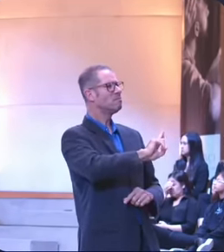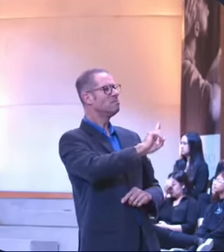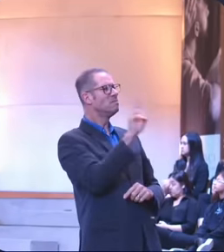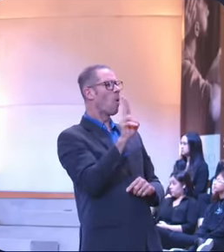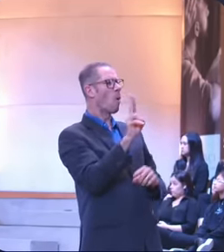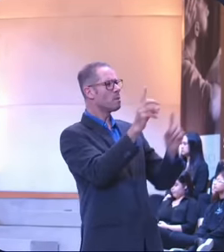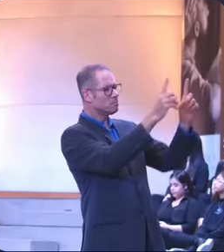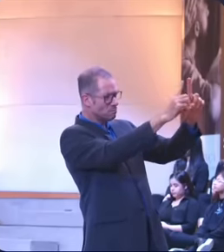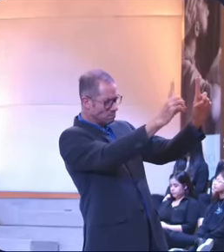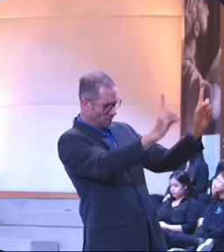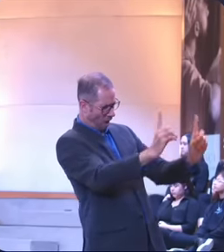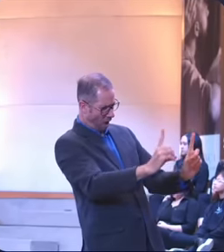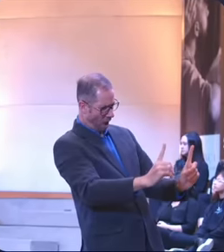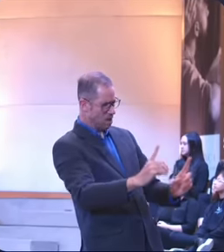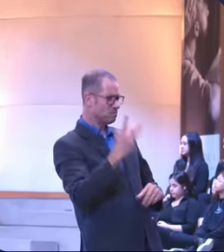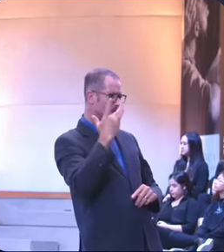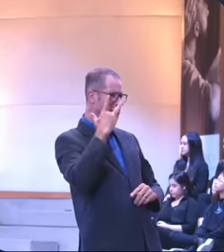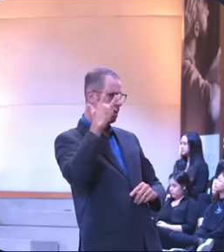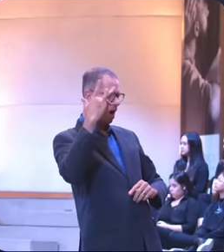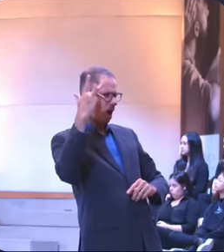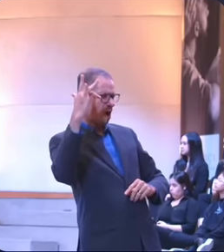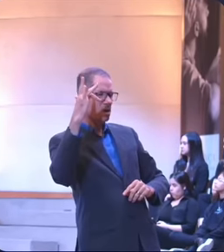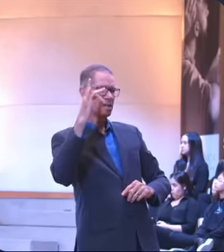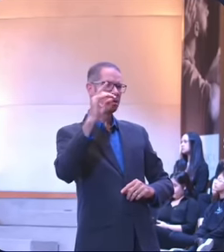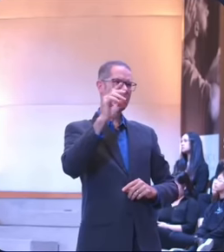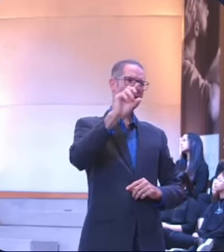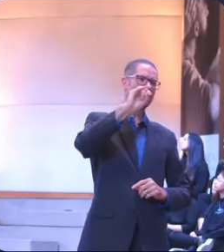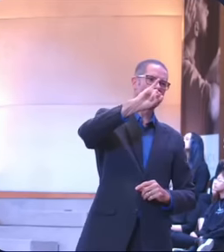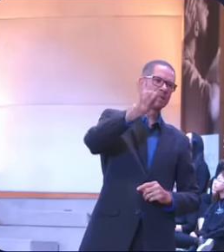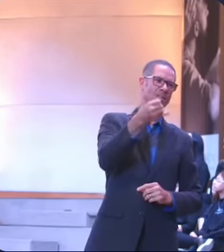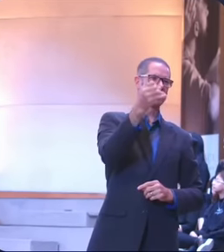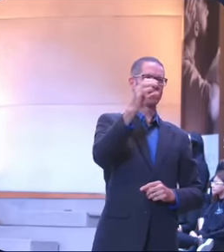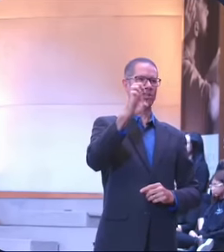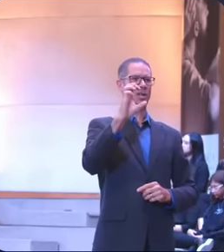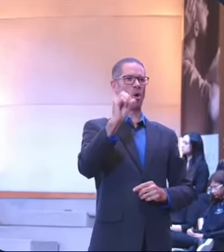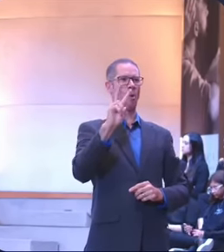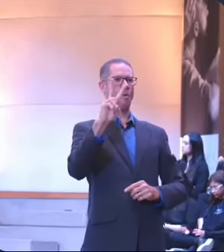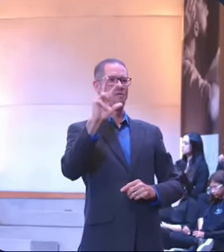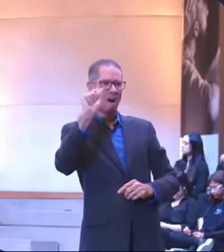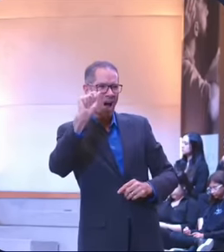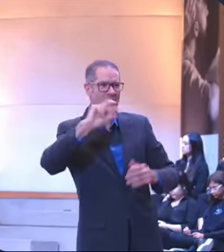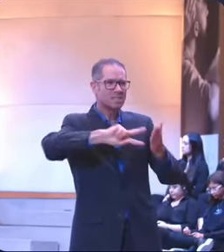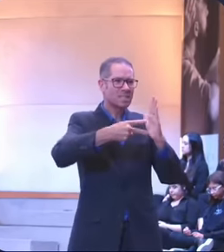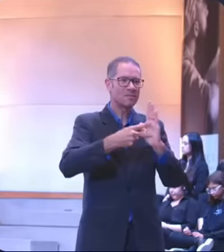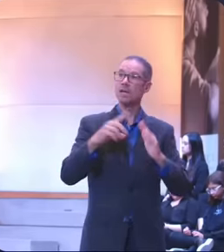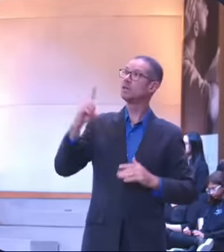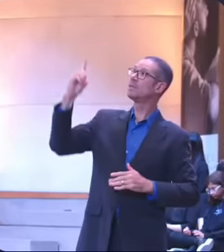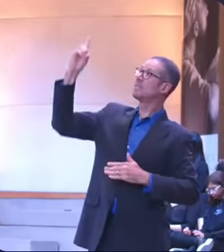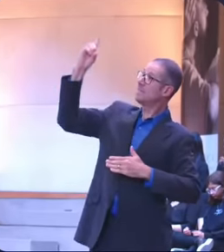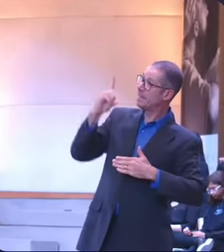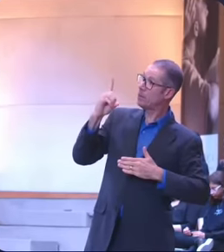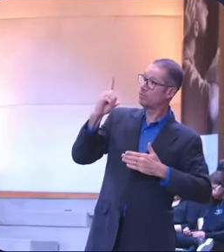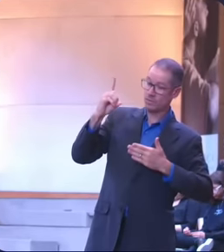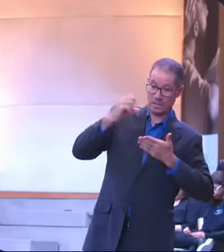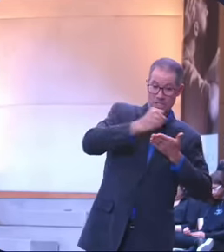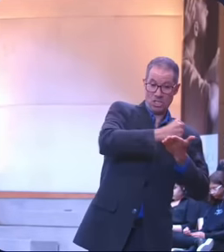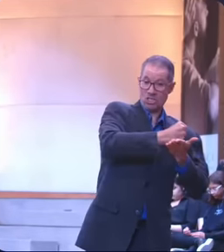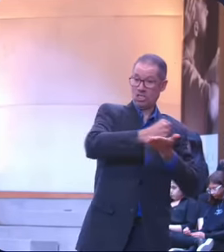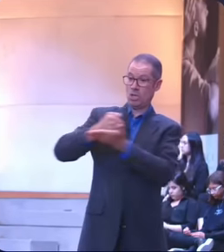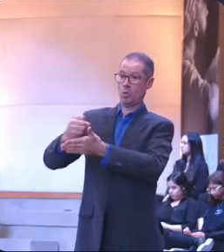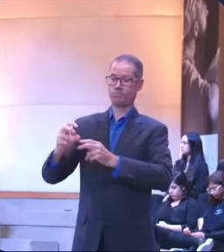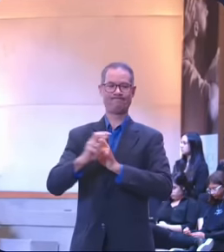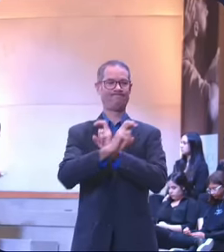desses bezerros de ouro de Jeová, o Deus que nos tirou do